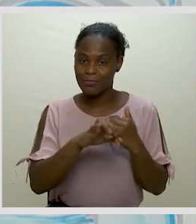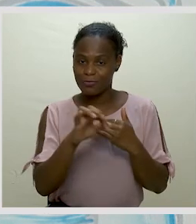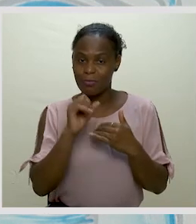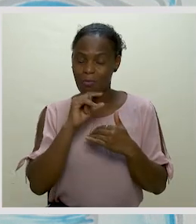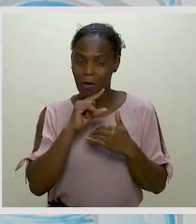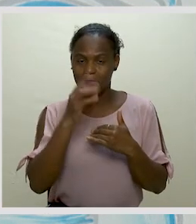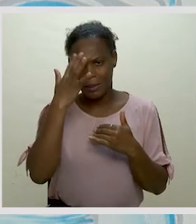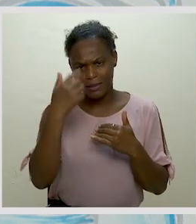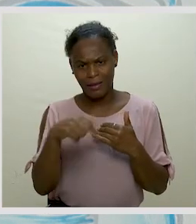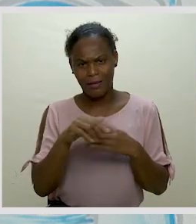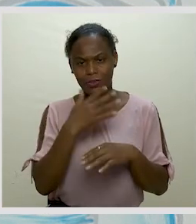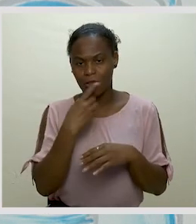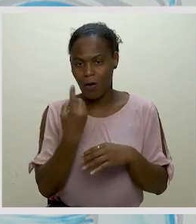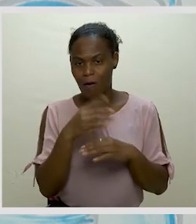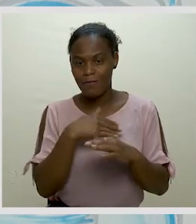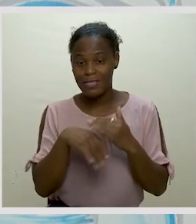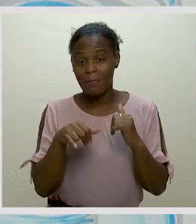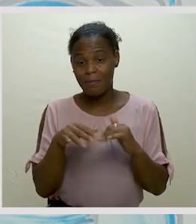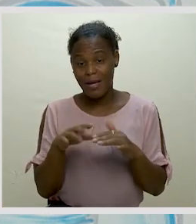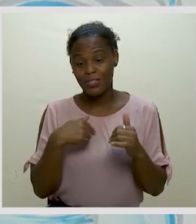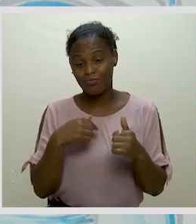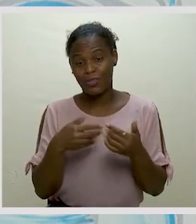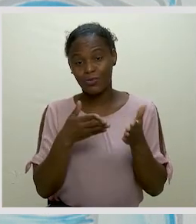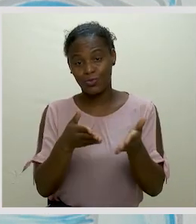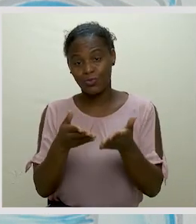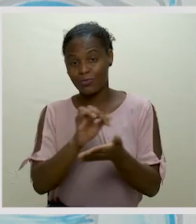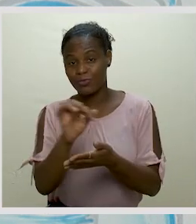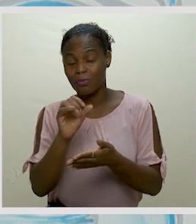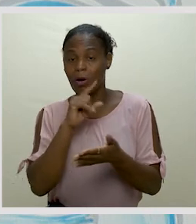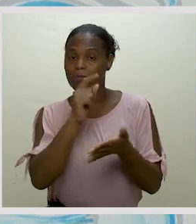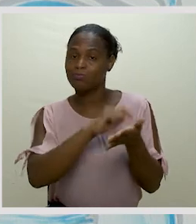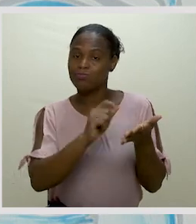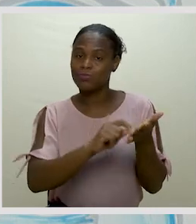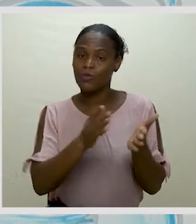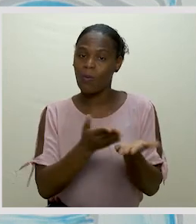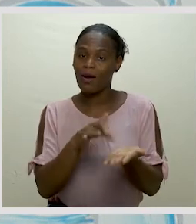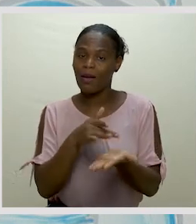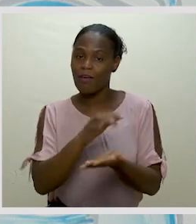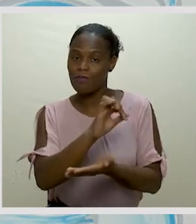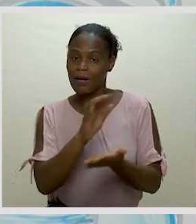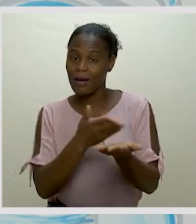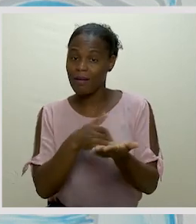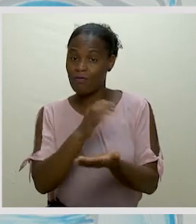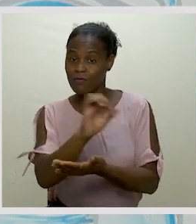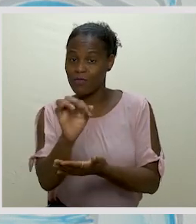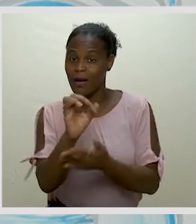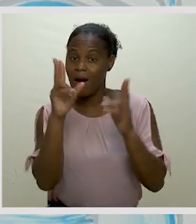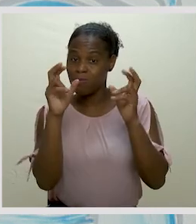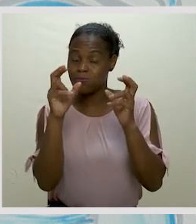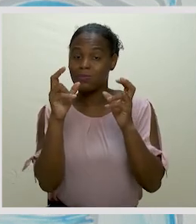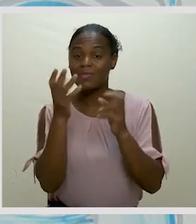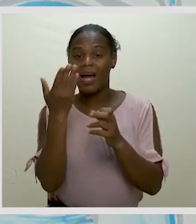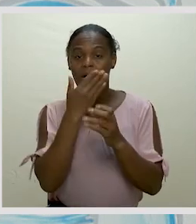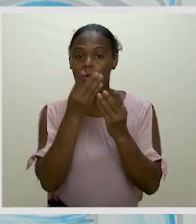Vocês podem ser capazes de fazer sozinhos, mas eu dou uma ajuda também para podem registrar lá no vosso caderno algo sobre